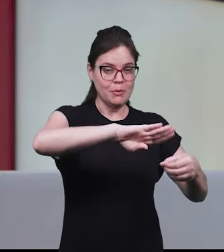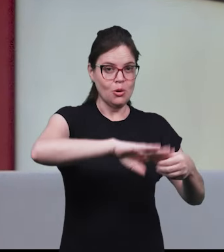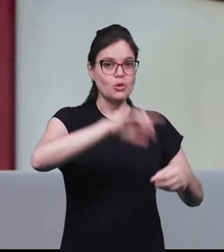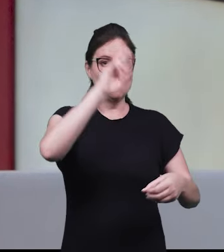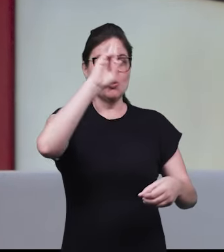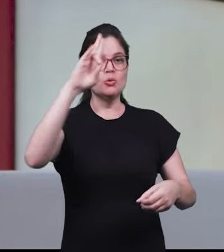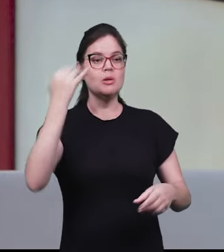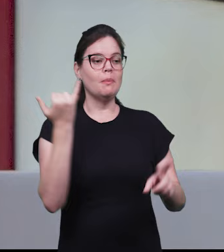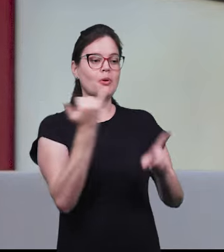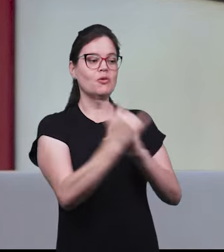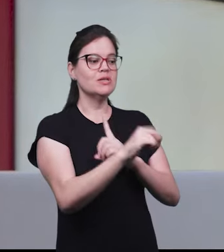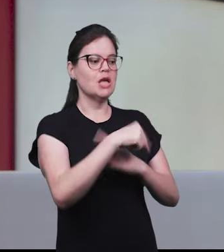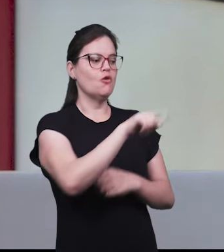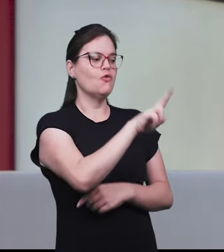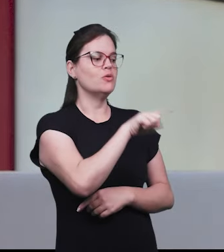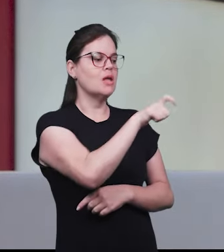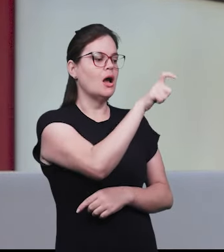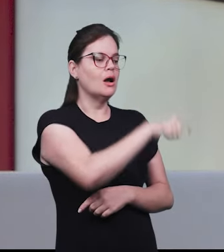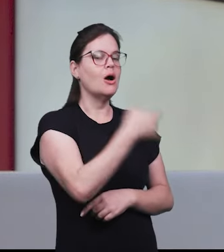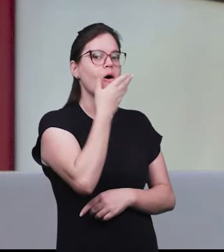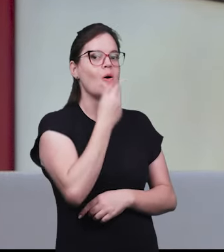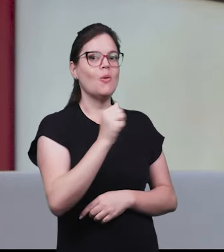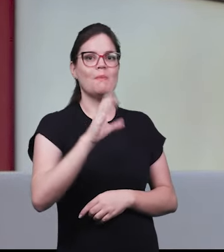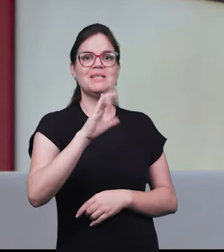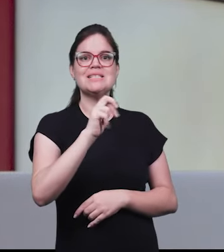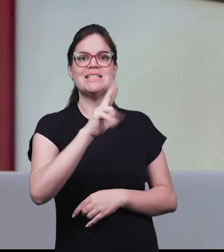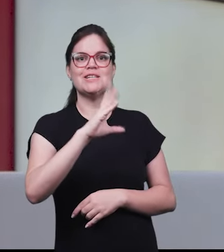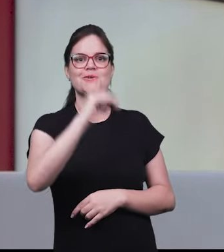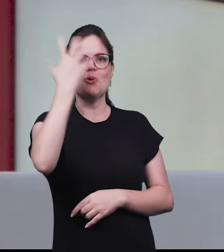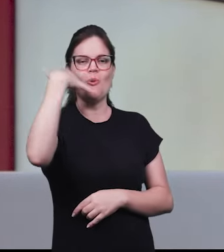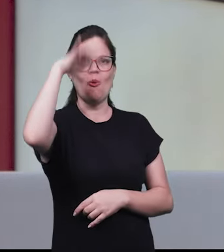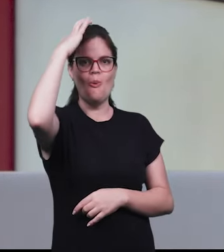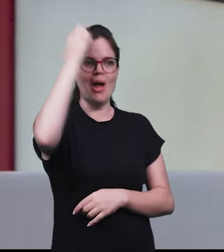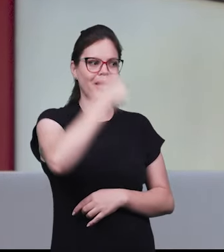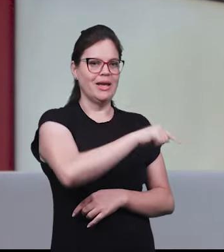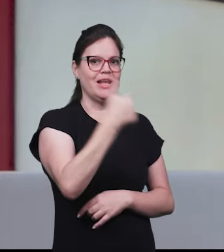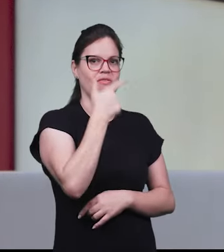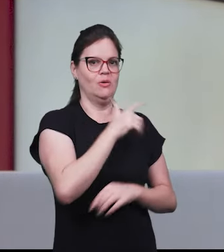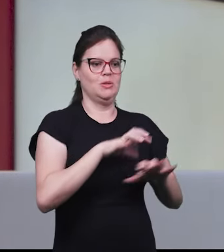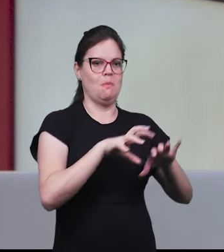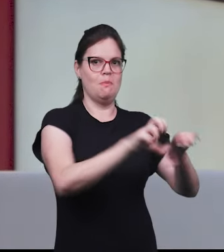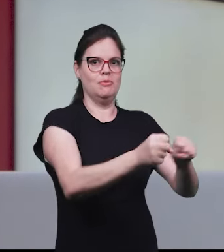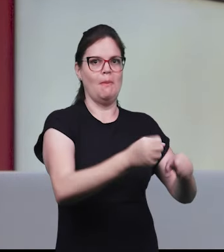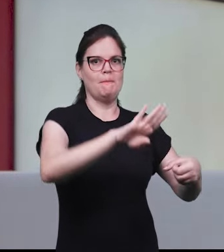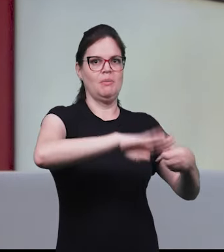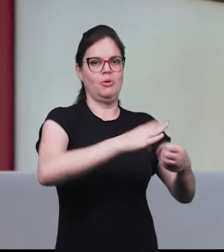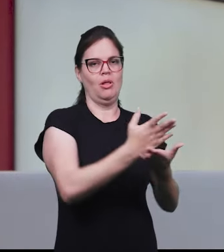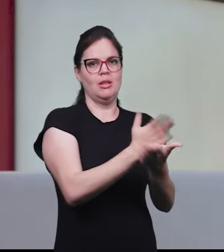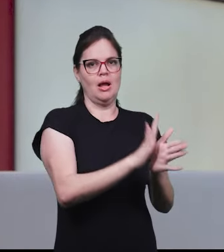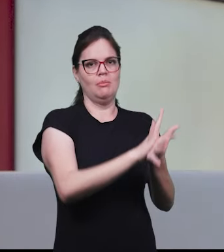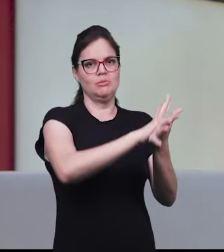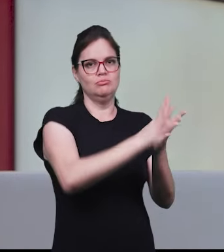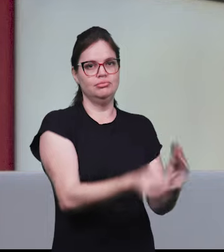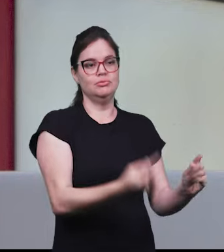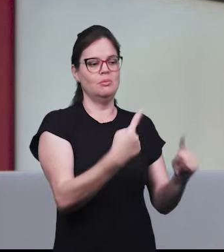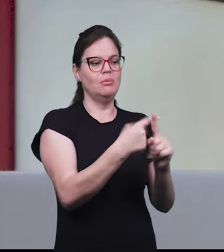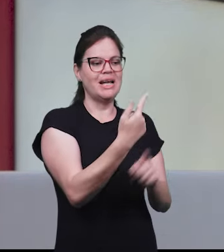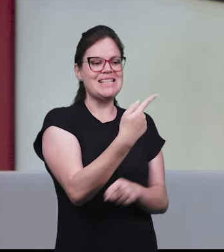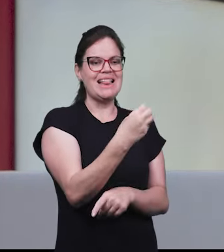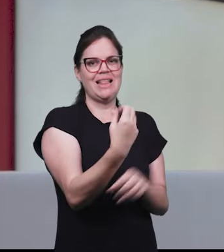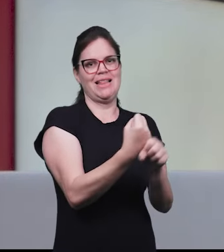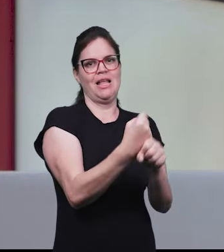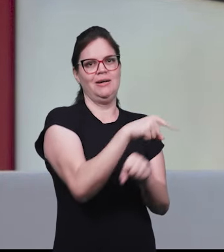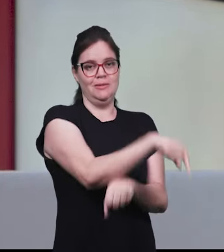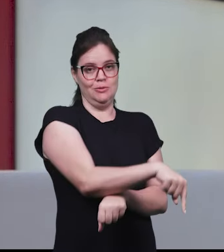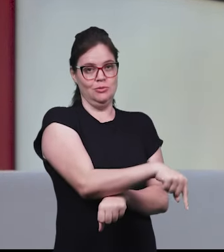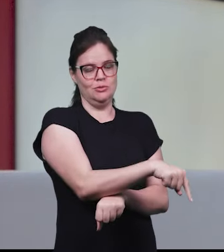para trazer o Israel de volta à sua terra, que estava lá na Babilônia, escravizado, por causa de 70 anos ali, né? Agora